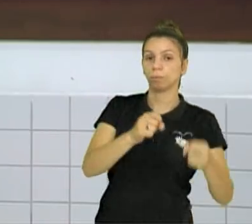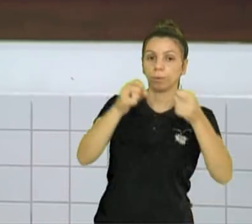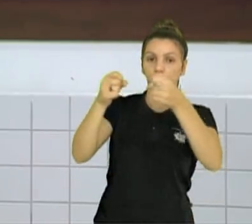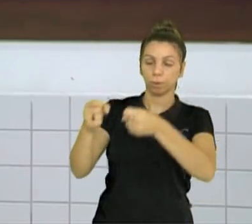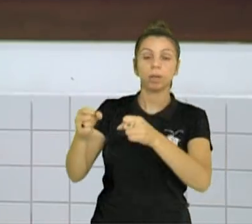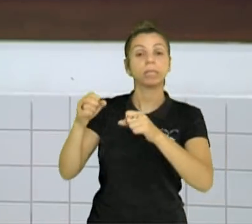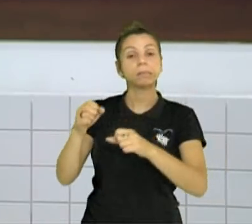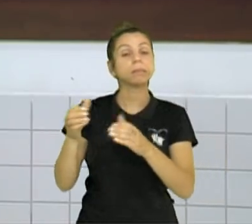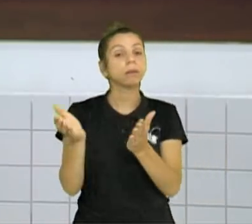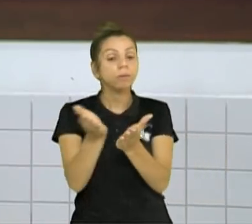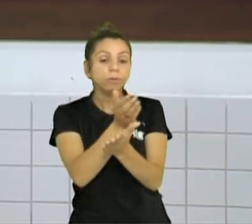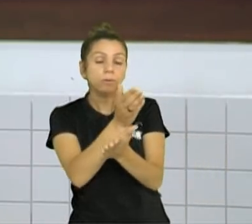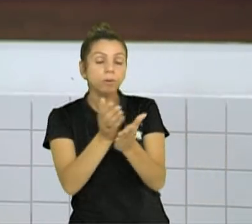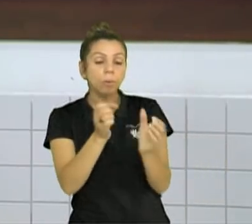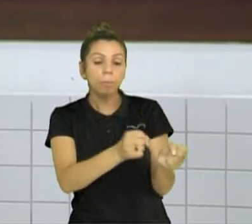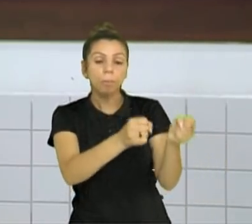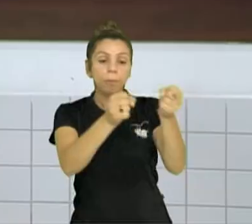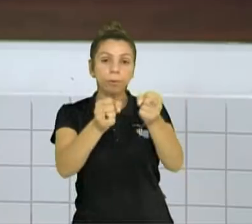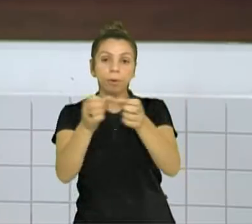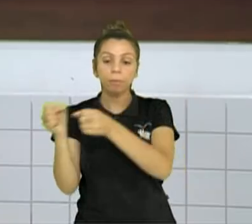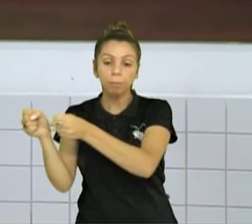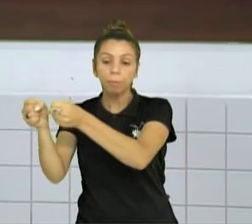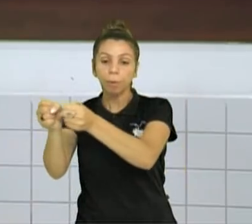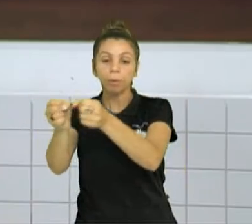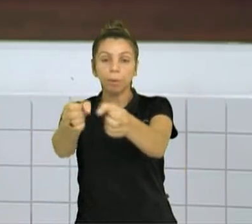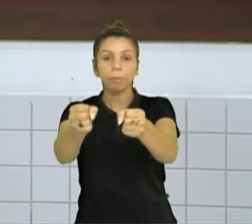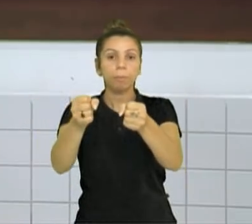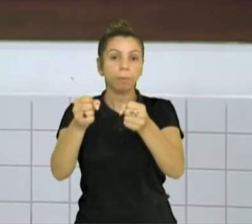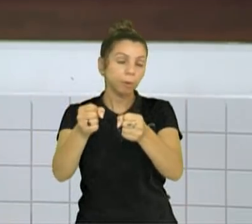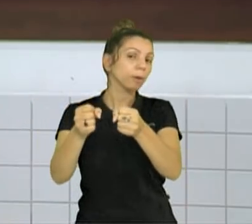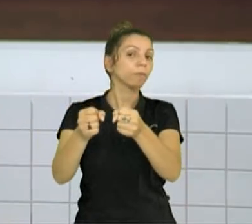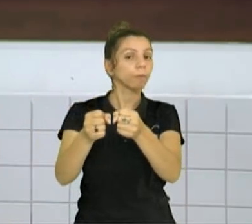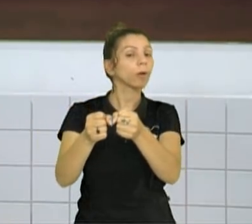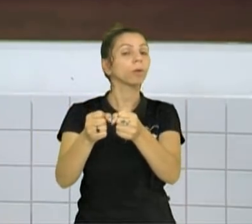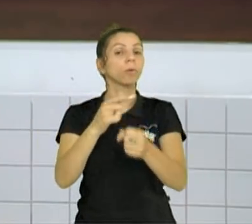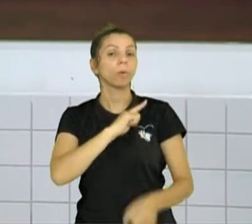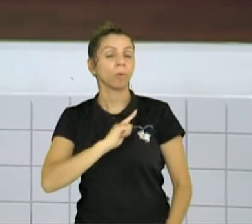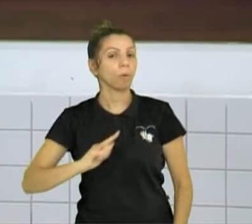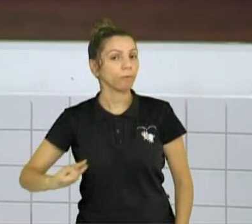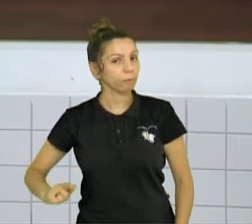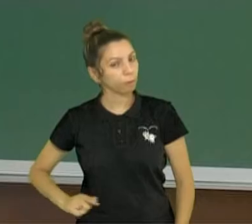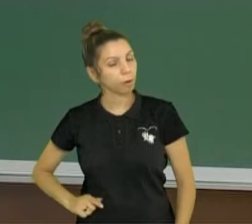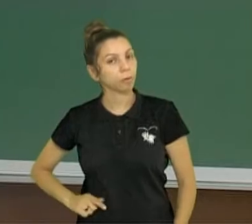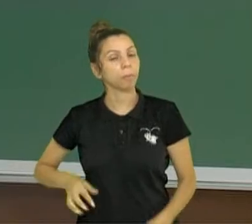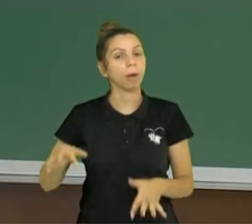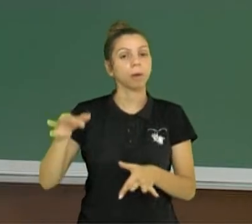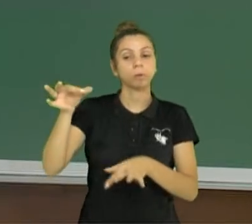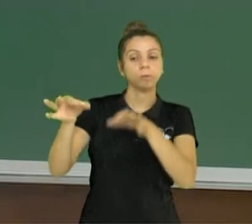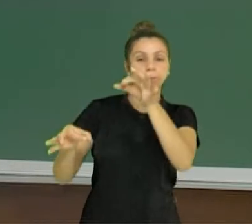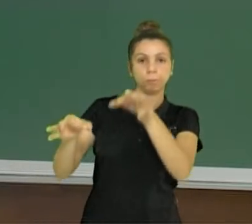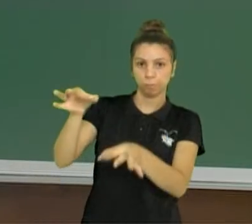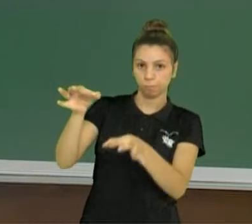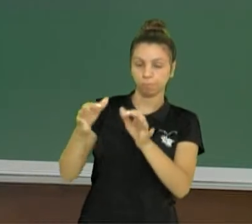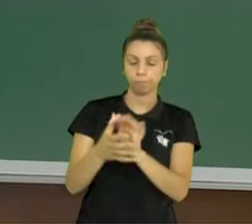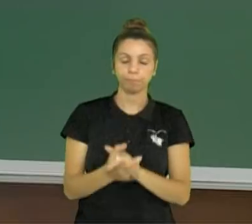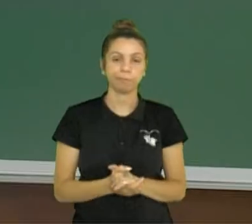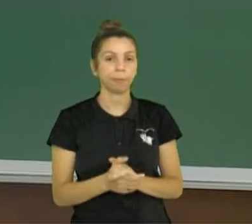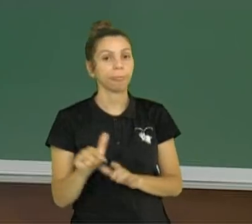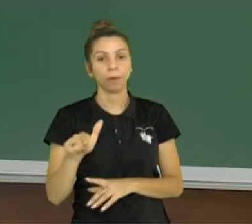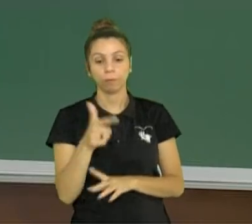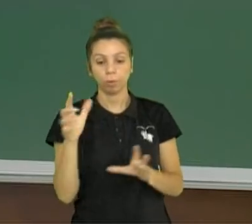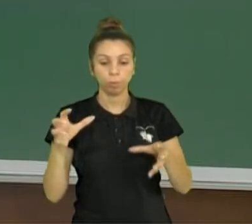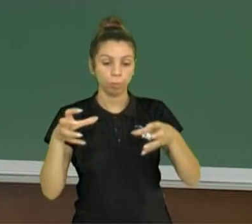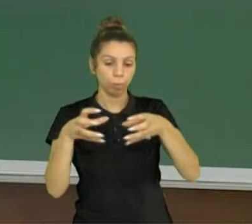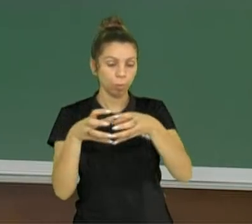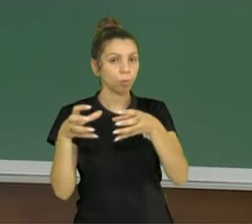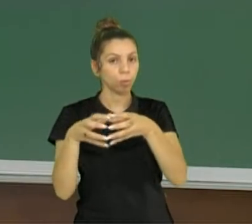os poderes, seria um governo mais justo. Mas não foi ele quem fez isso. Foram outros dois pensadores, dois juristas dos